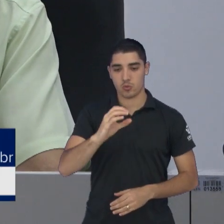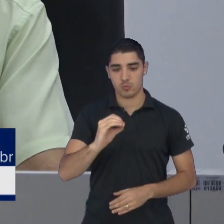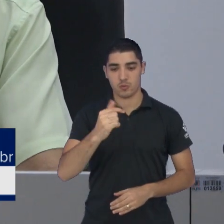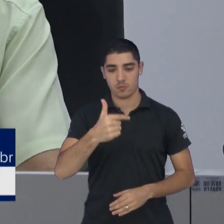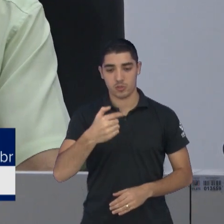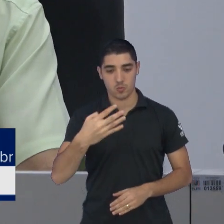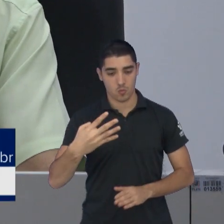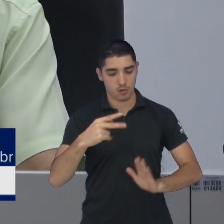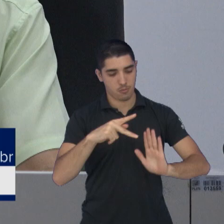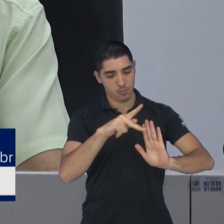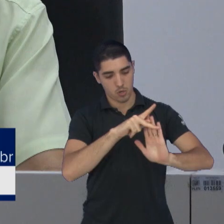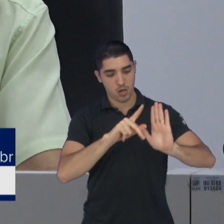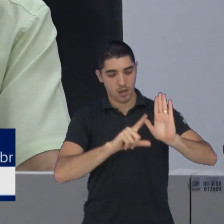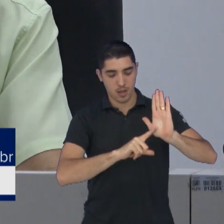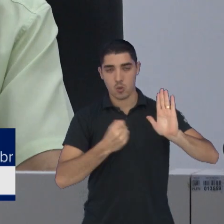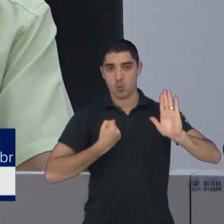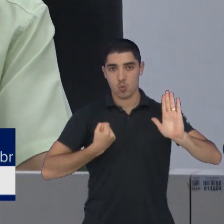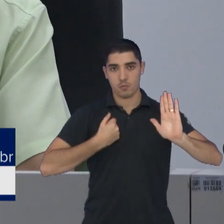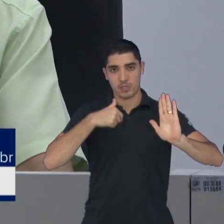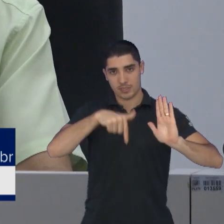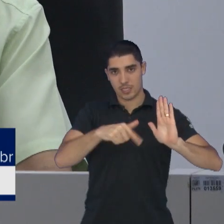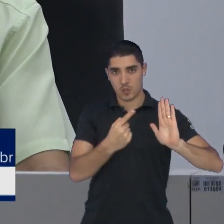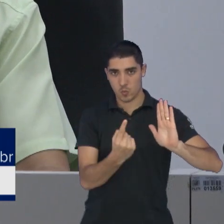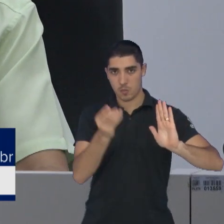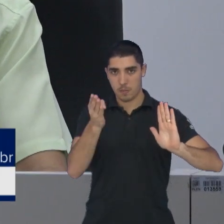2542/2024, projeto de lei número